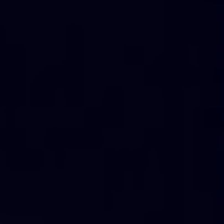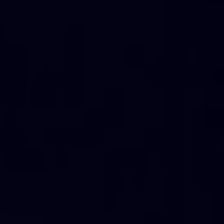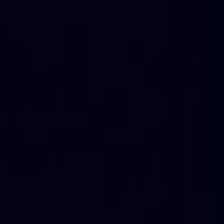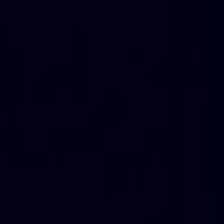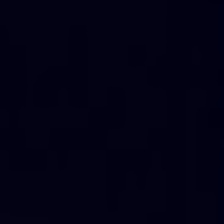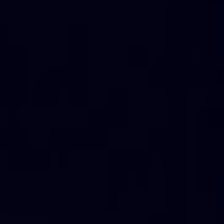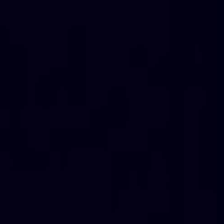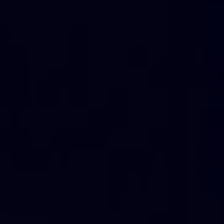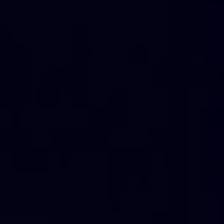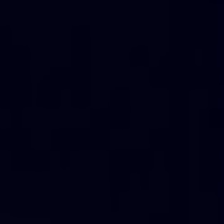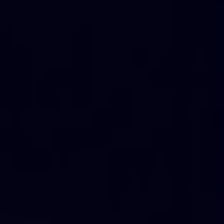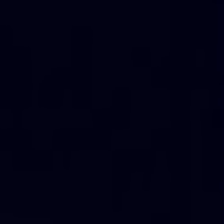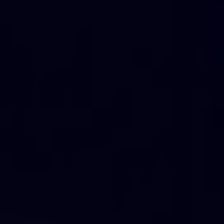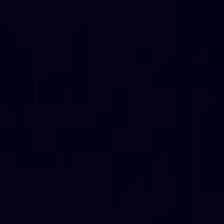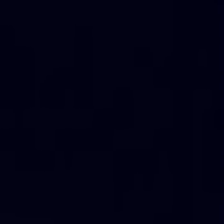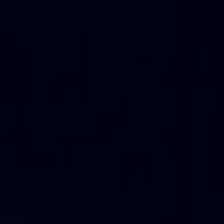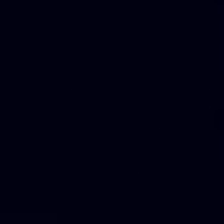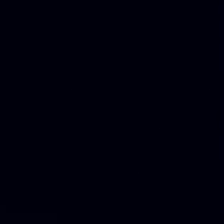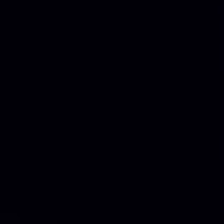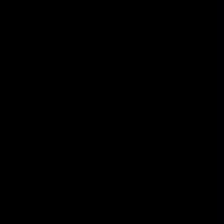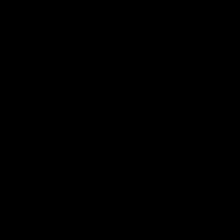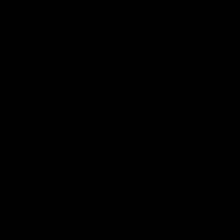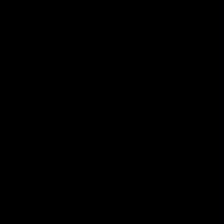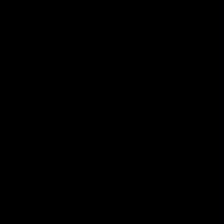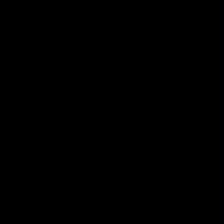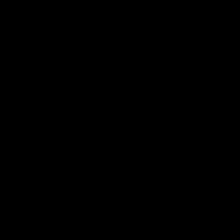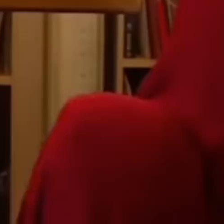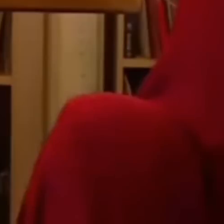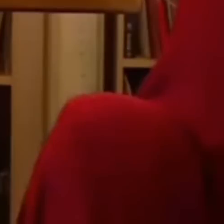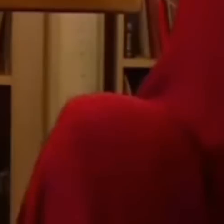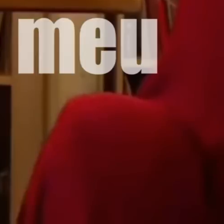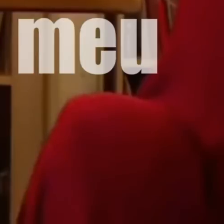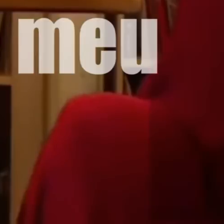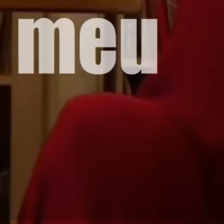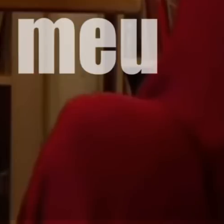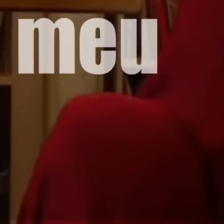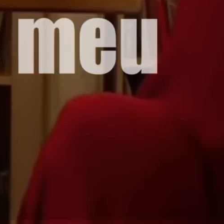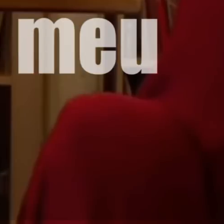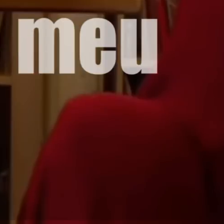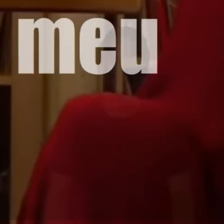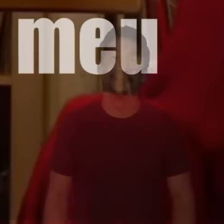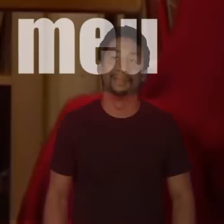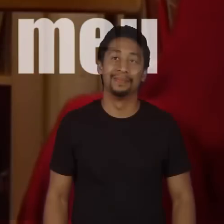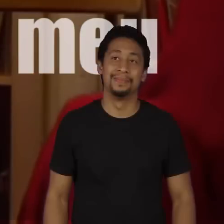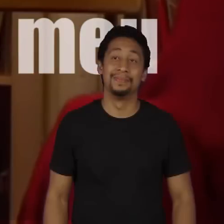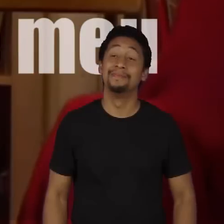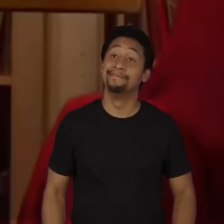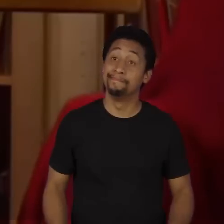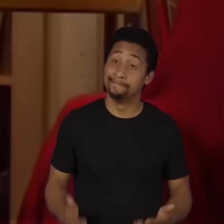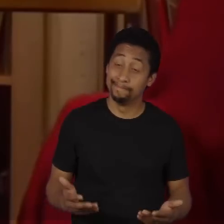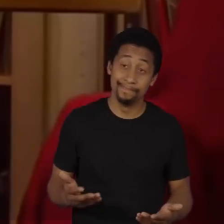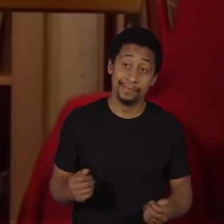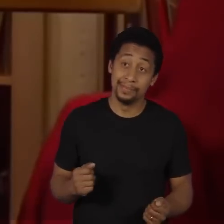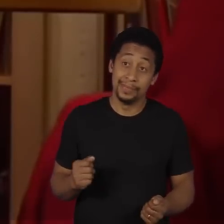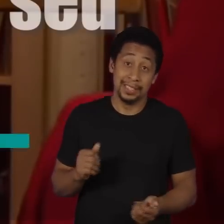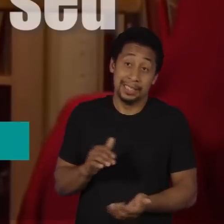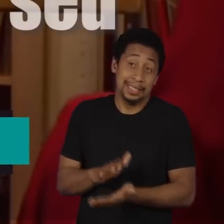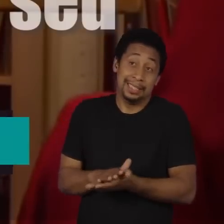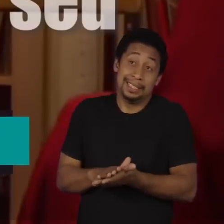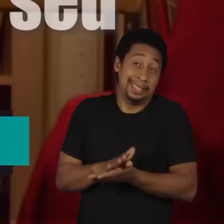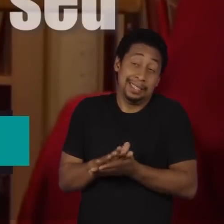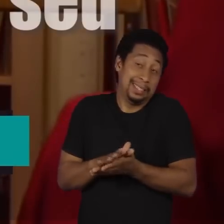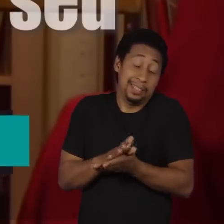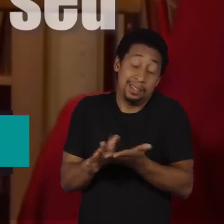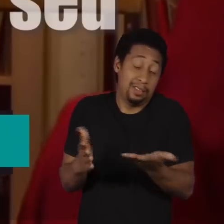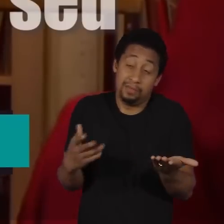que queria, o que queria. Pero si nada es mío, pero nada